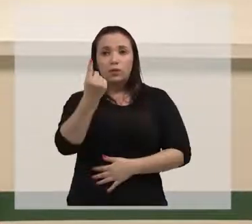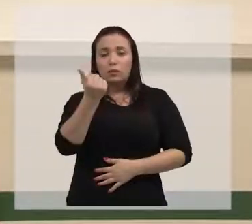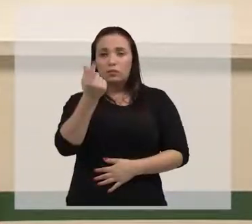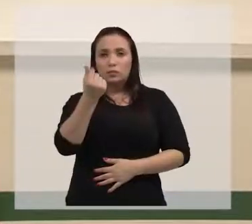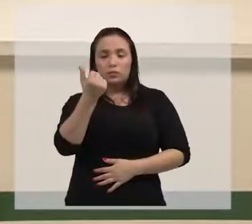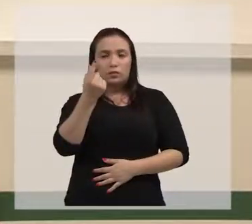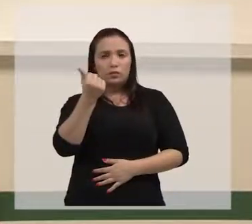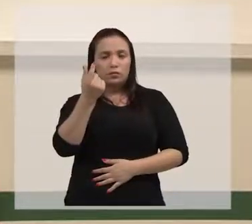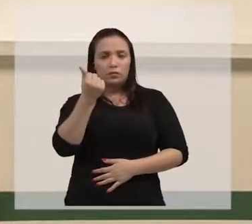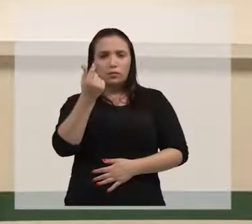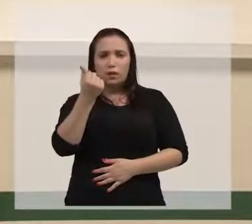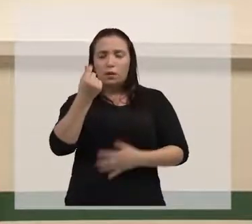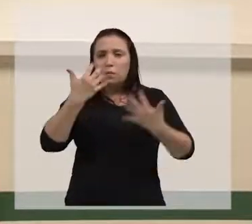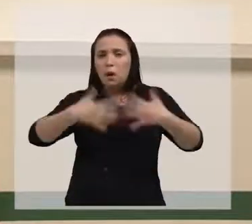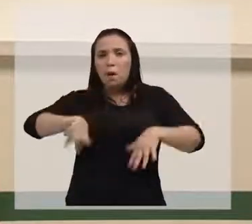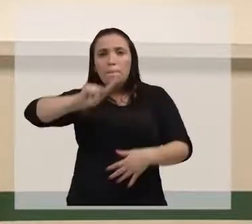Os